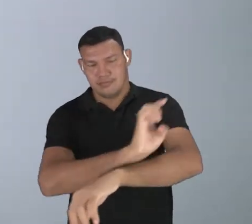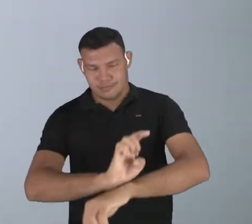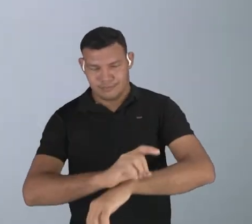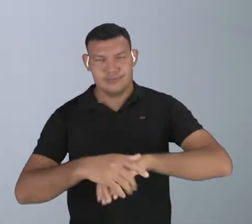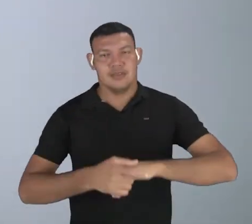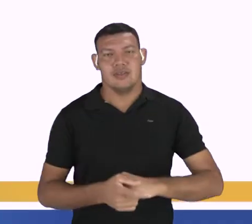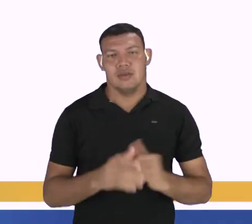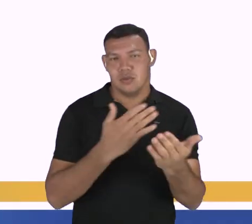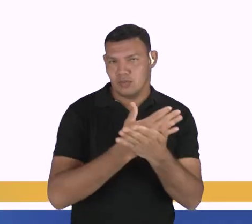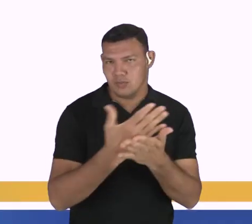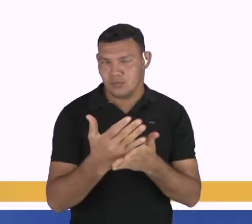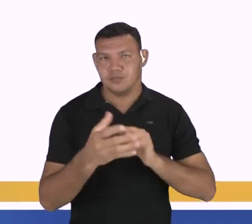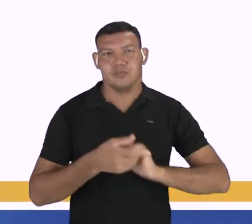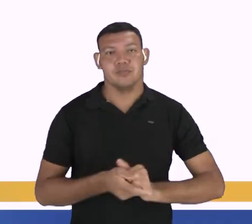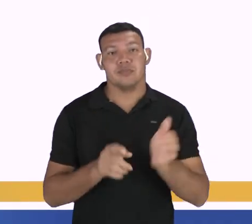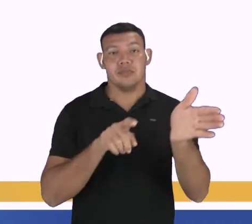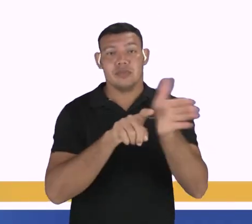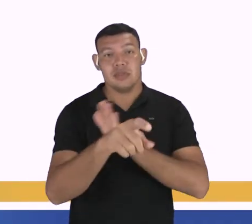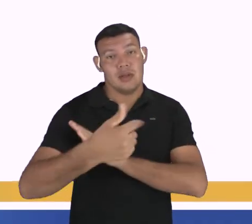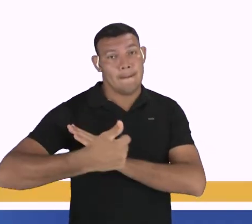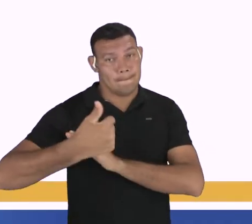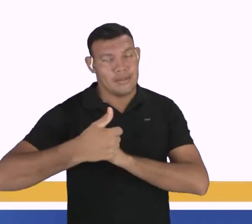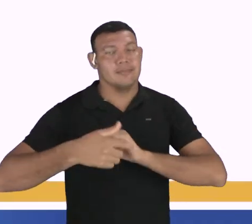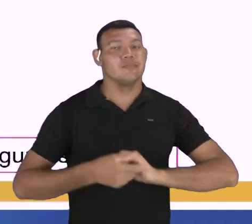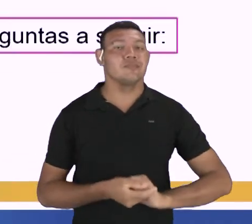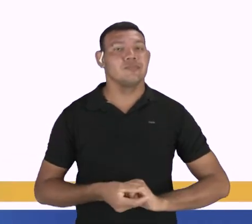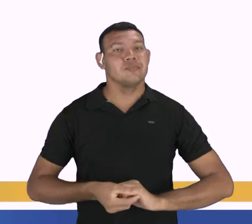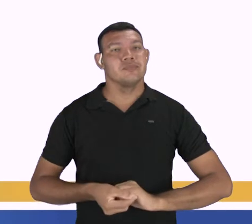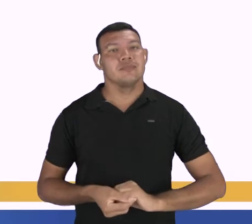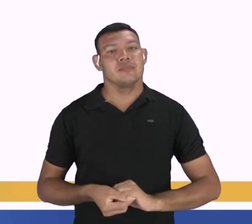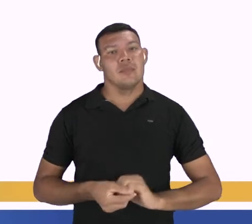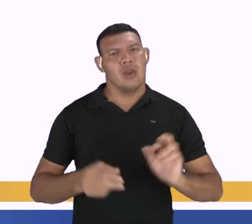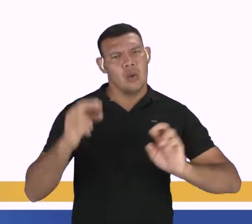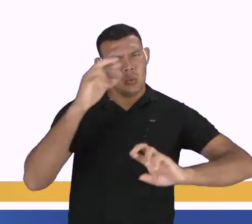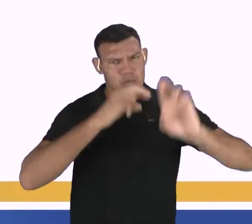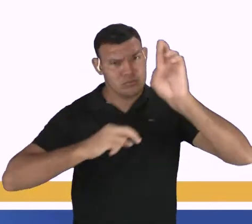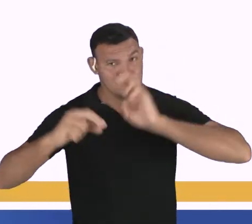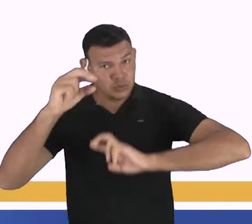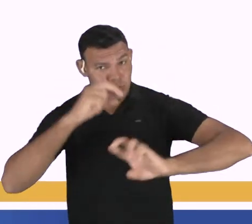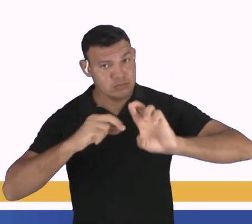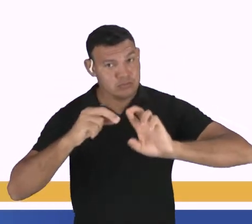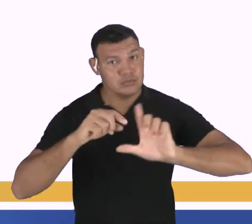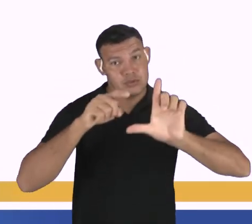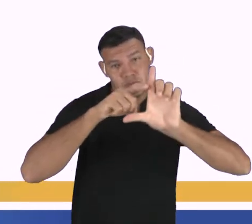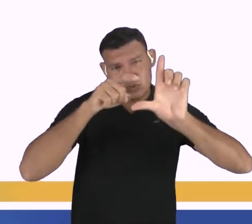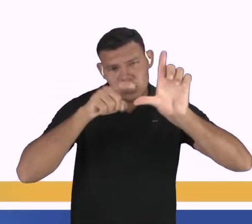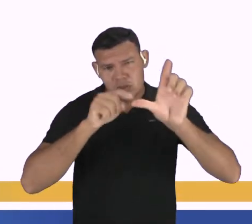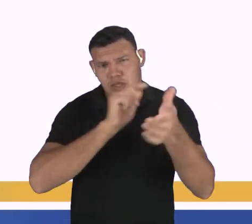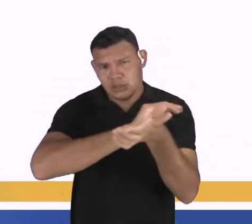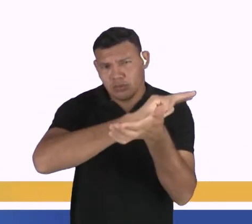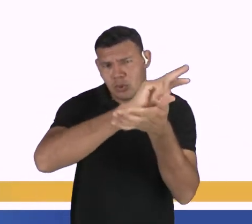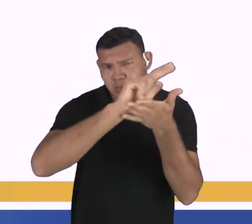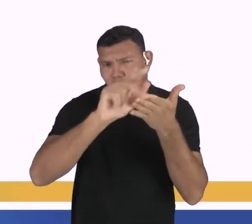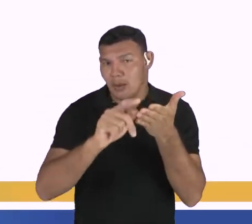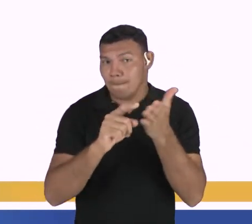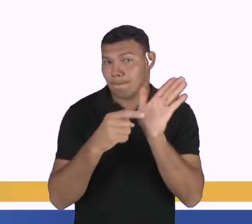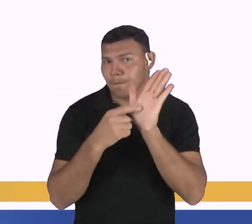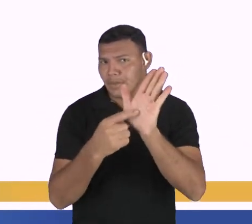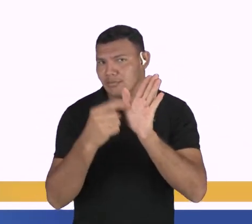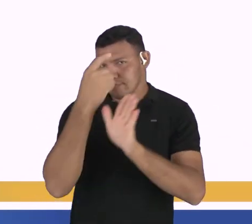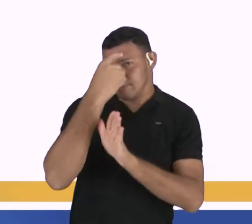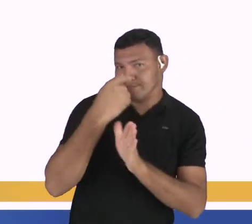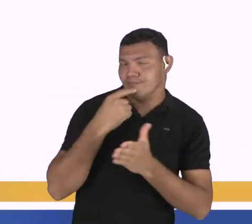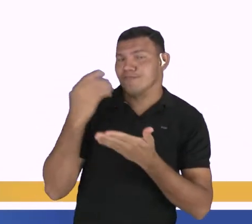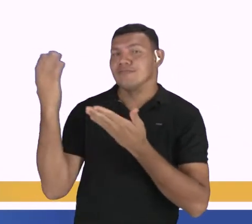iniciar. Primeira questão, exercício 1. Observe aí o que ele diz. Observe os ângulos apresentados